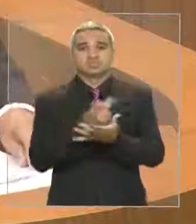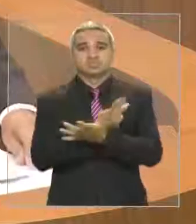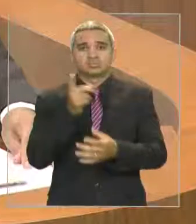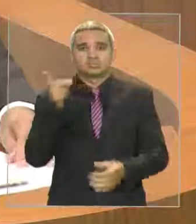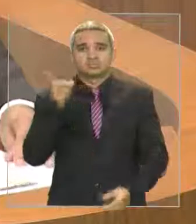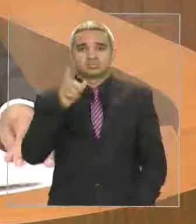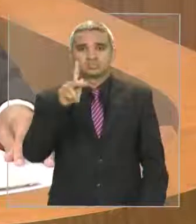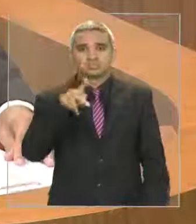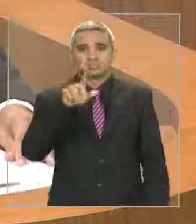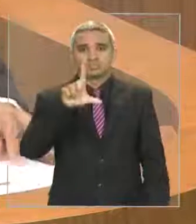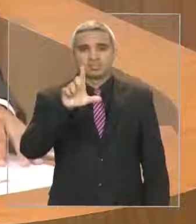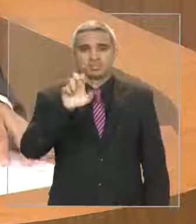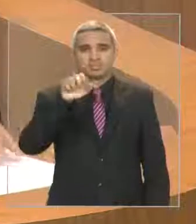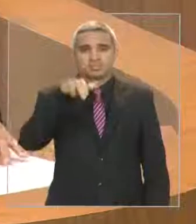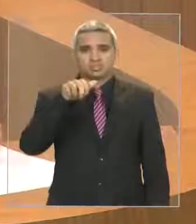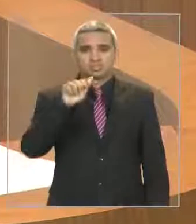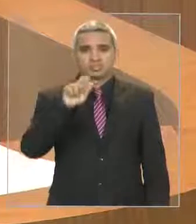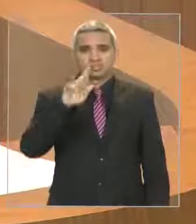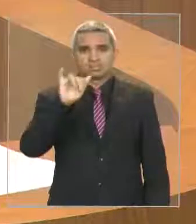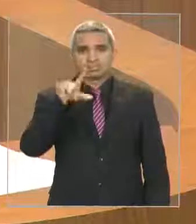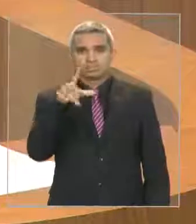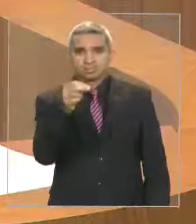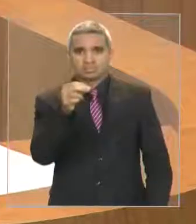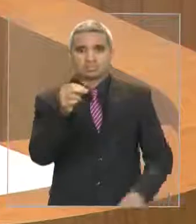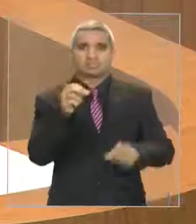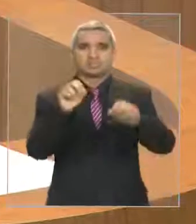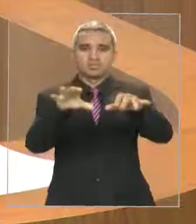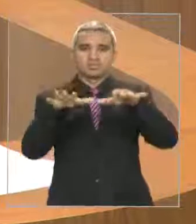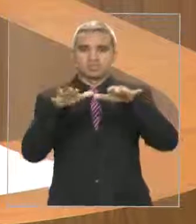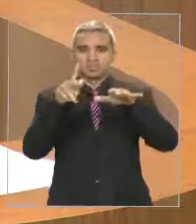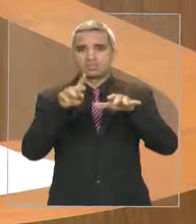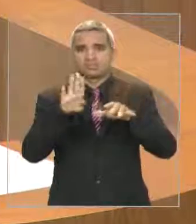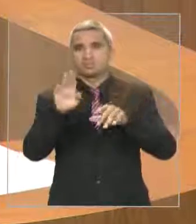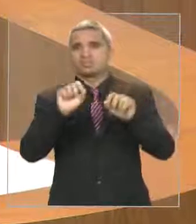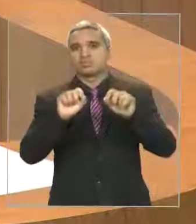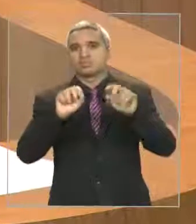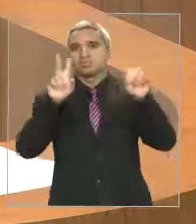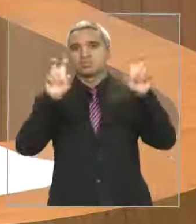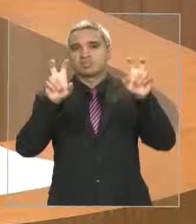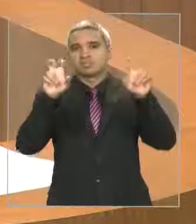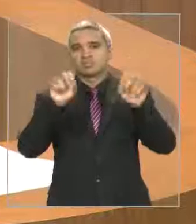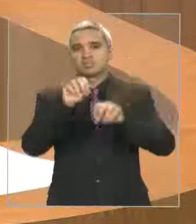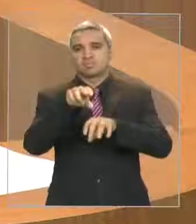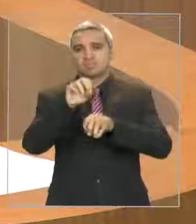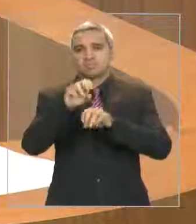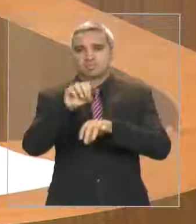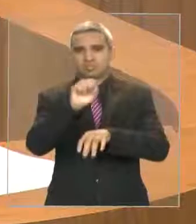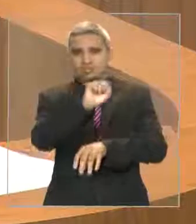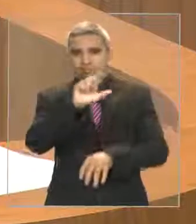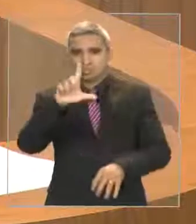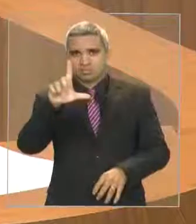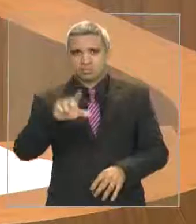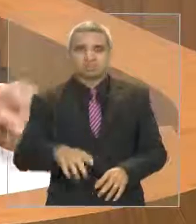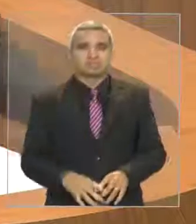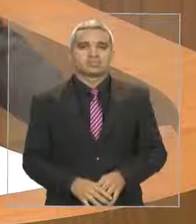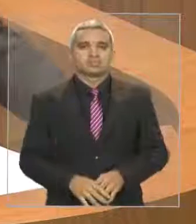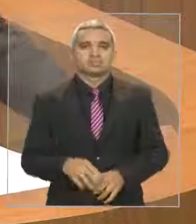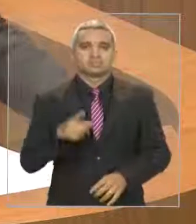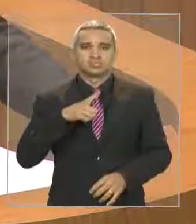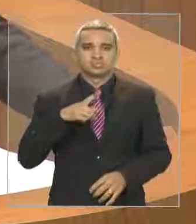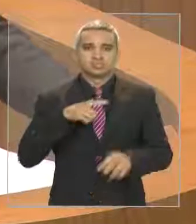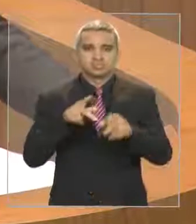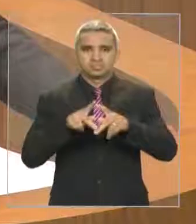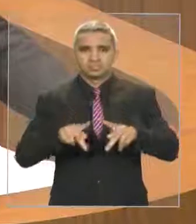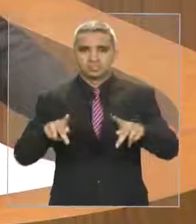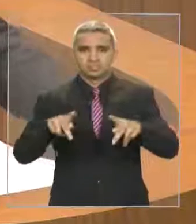Maranhão, em São Luís, na nossa capital. Estavam presentes a promotora da educação, doutora Luciane